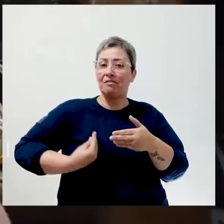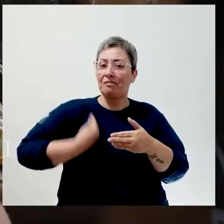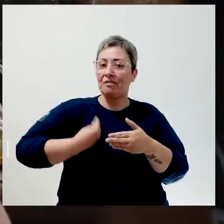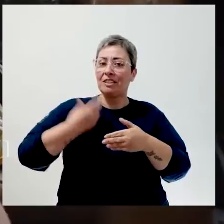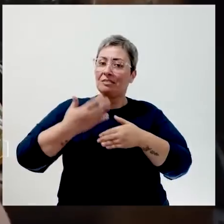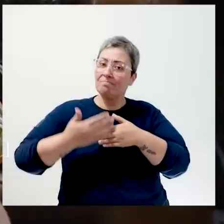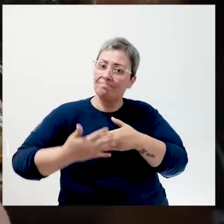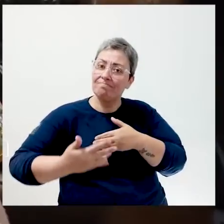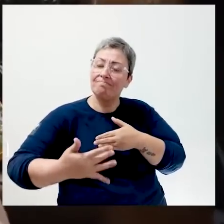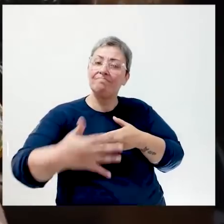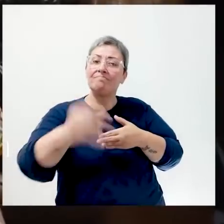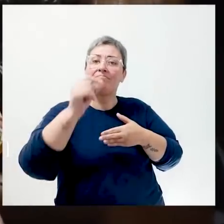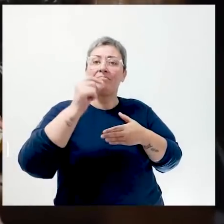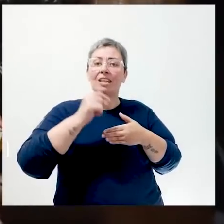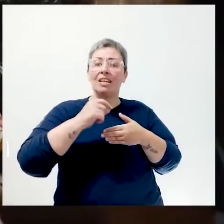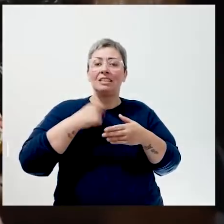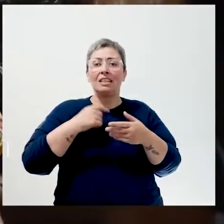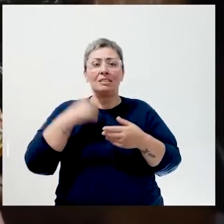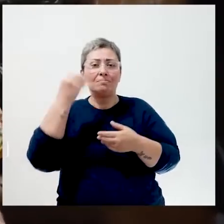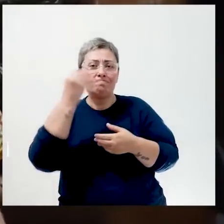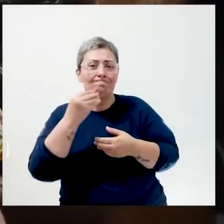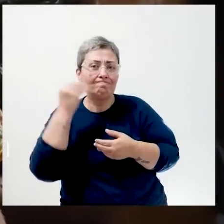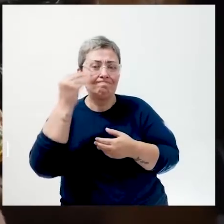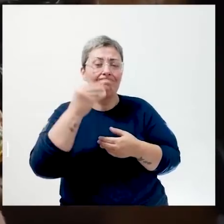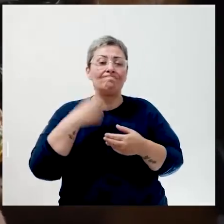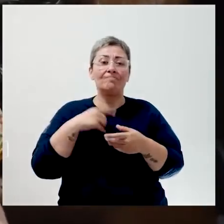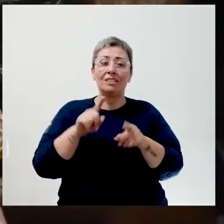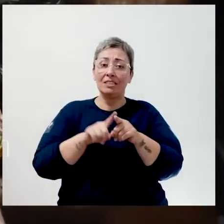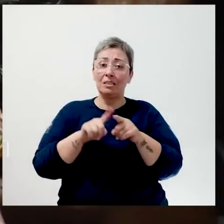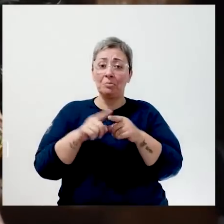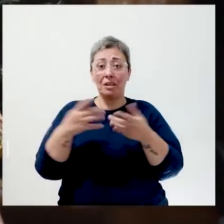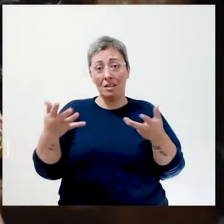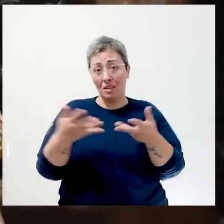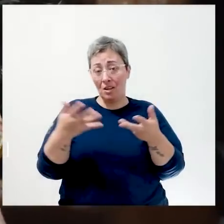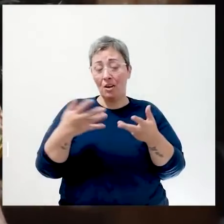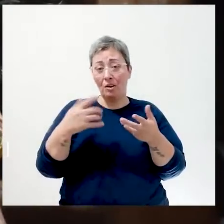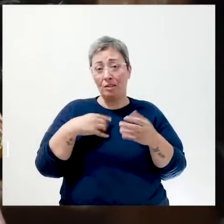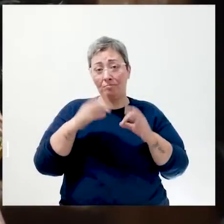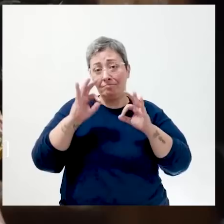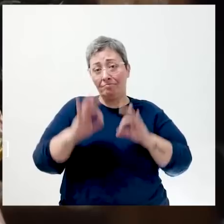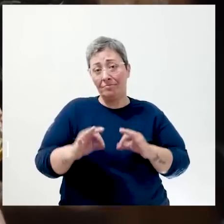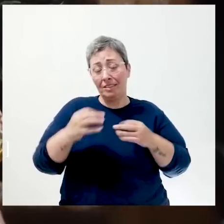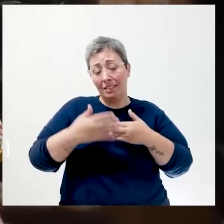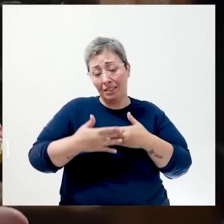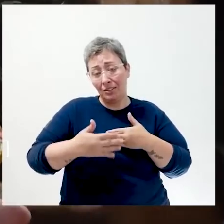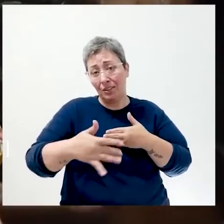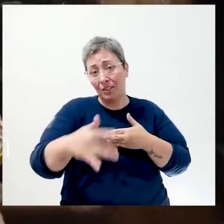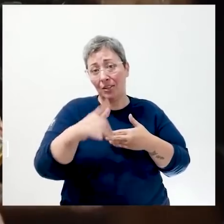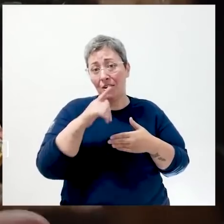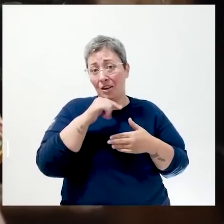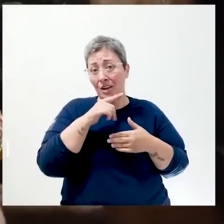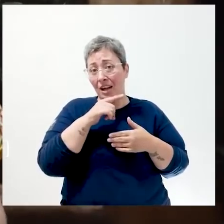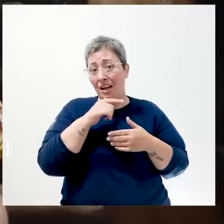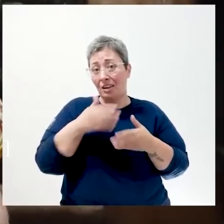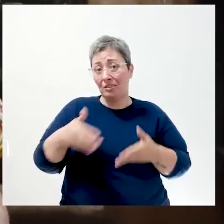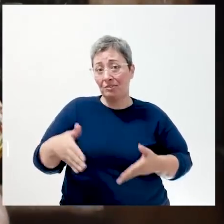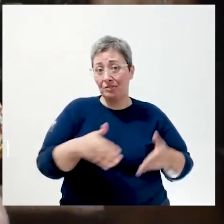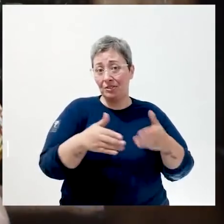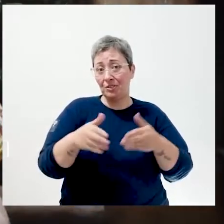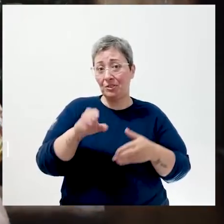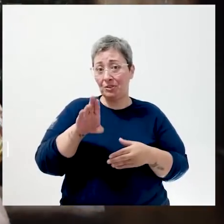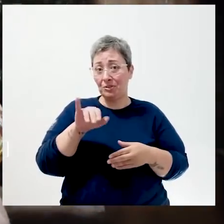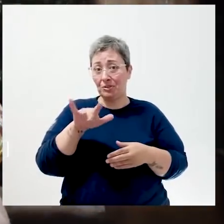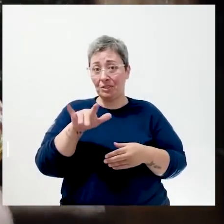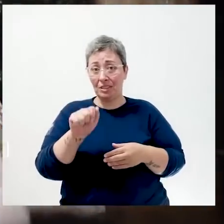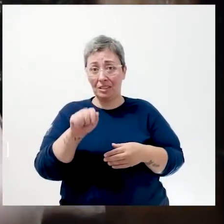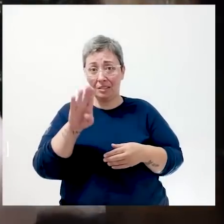da vida, da travessia das experiências e, neste caso, literalmente na travessia do rio